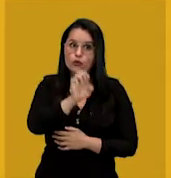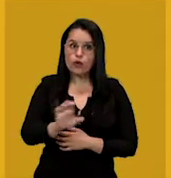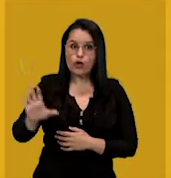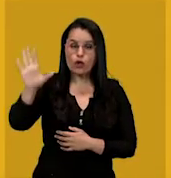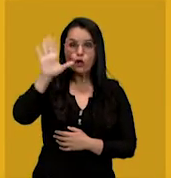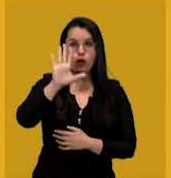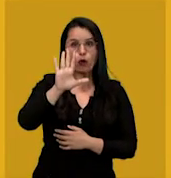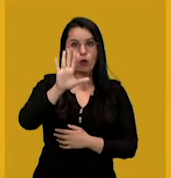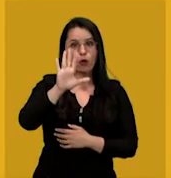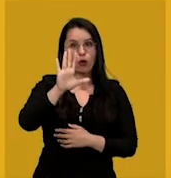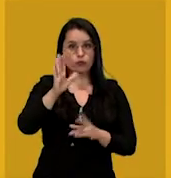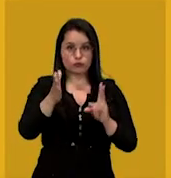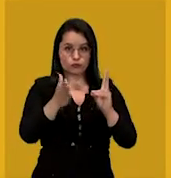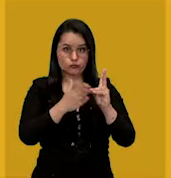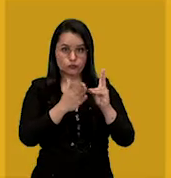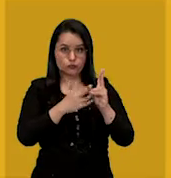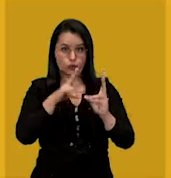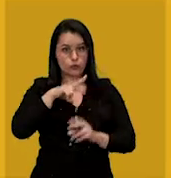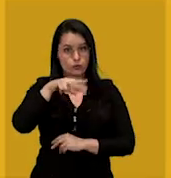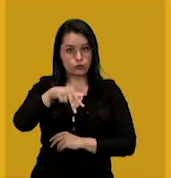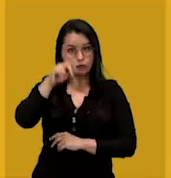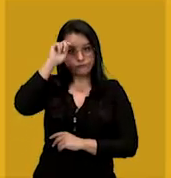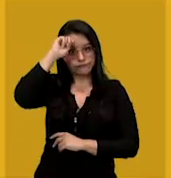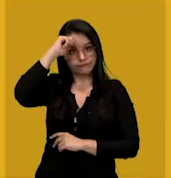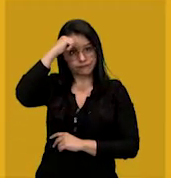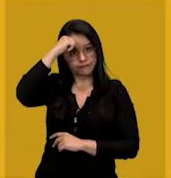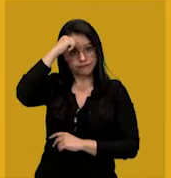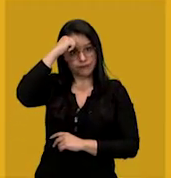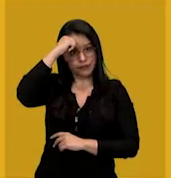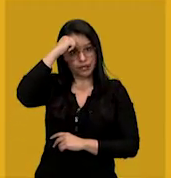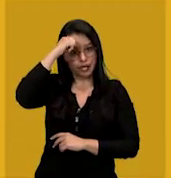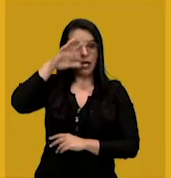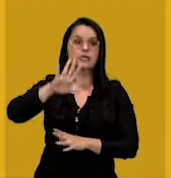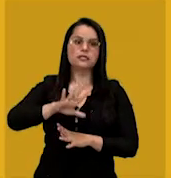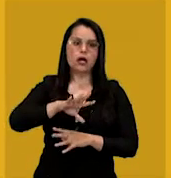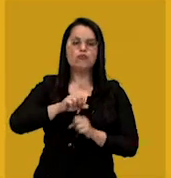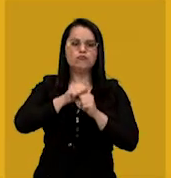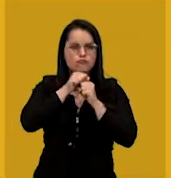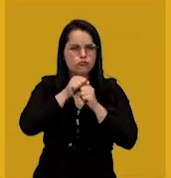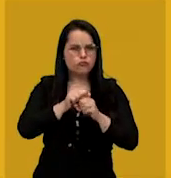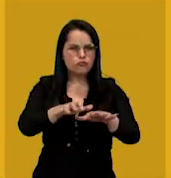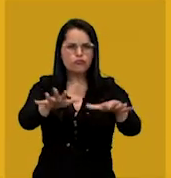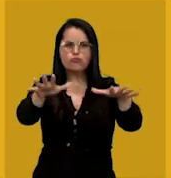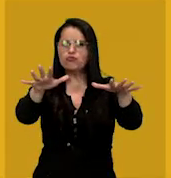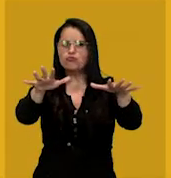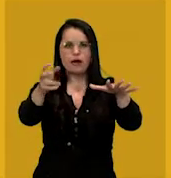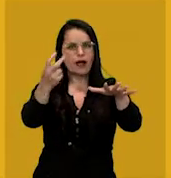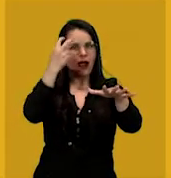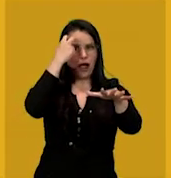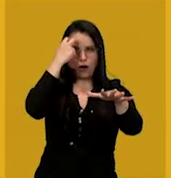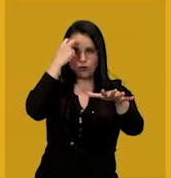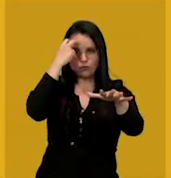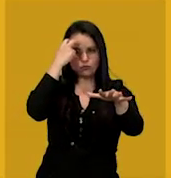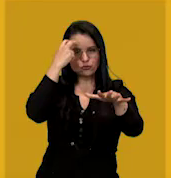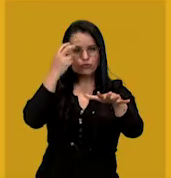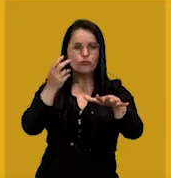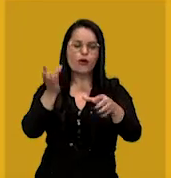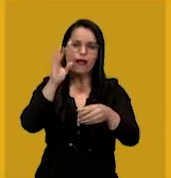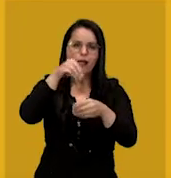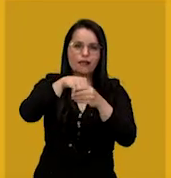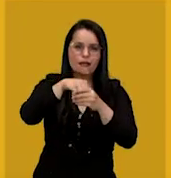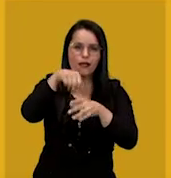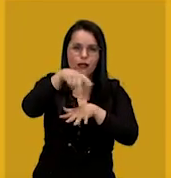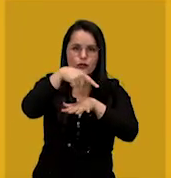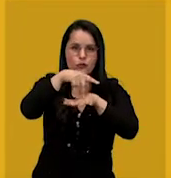indígenas, portugueses e africanos espalharam essa cultura, né? Disseminaram a cultura no nosso país